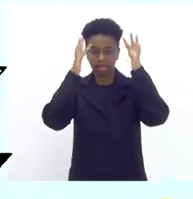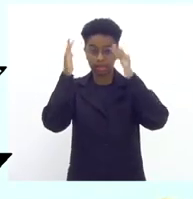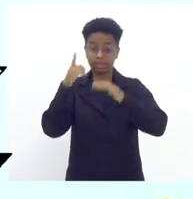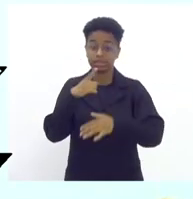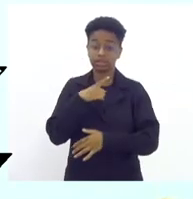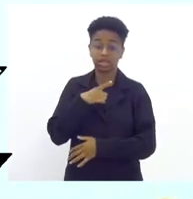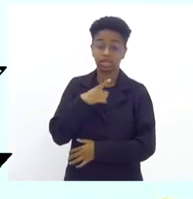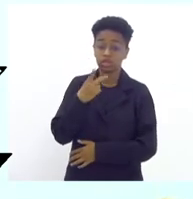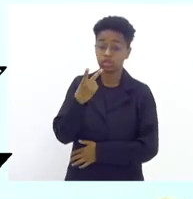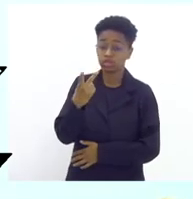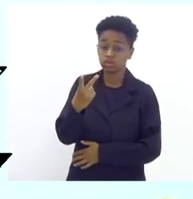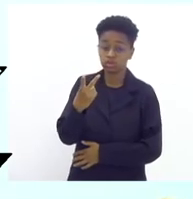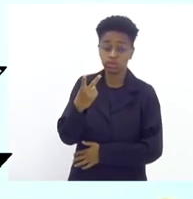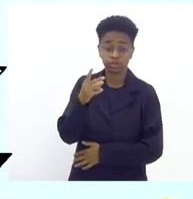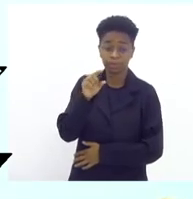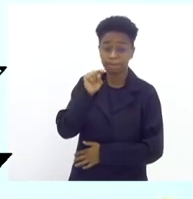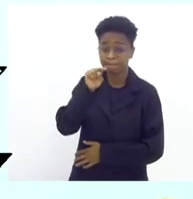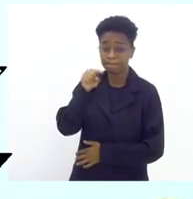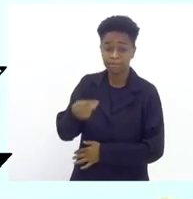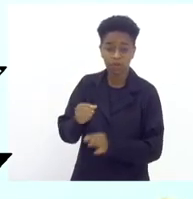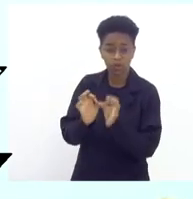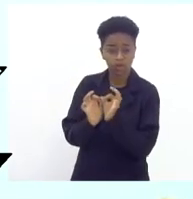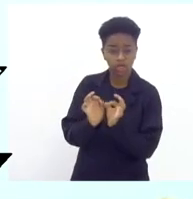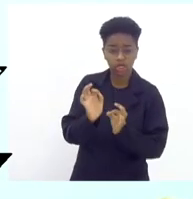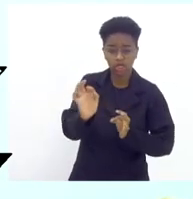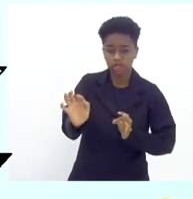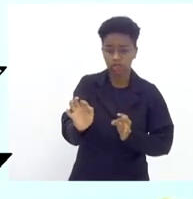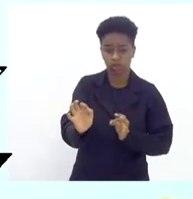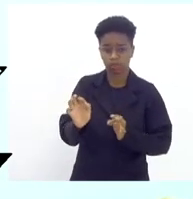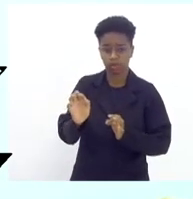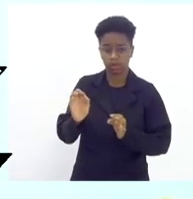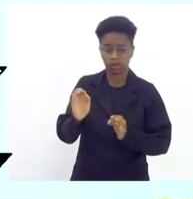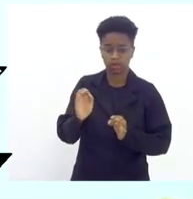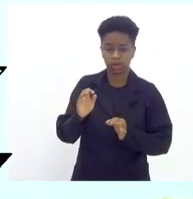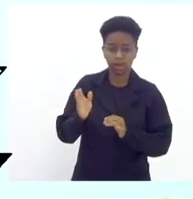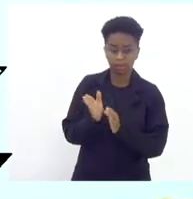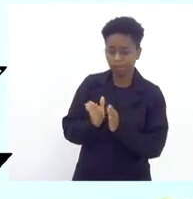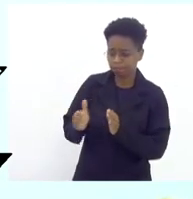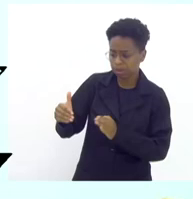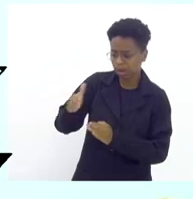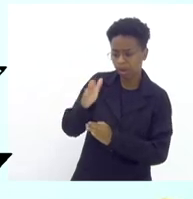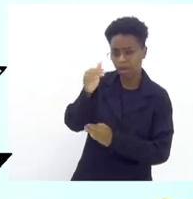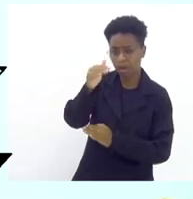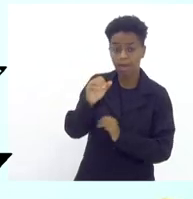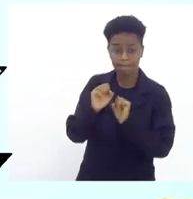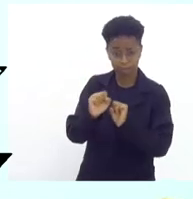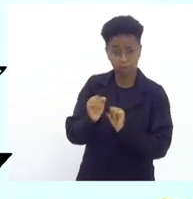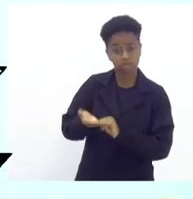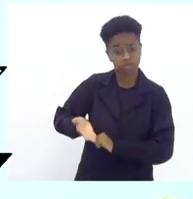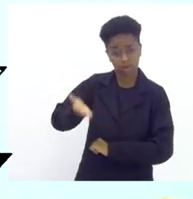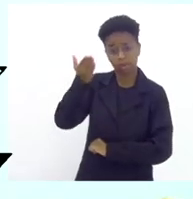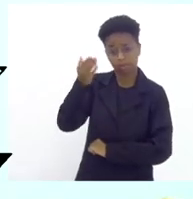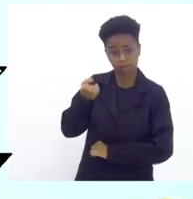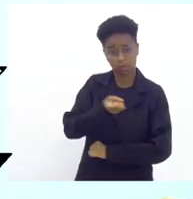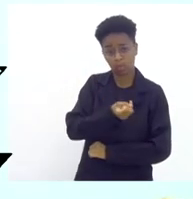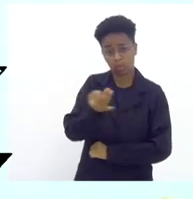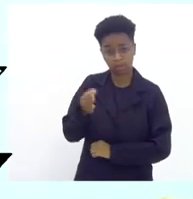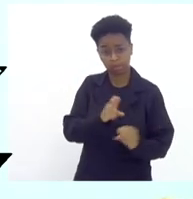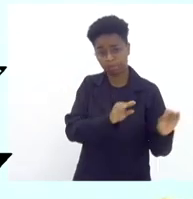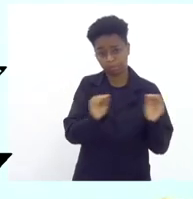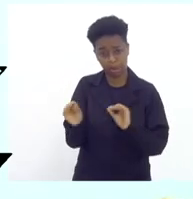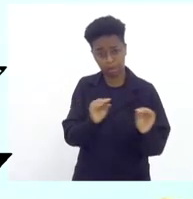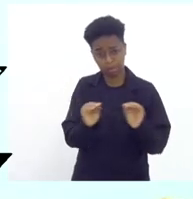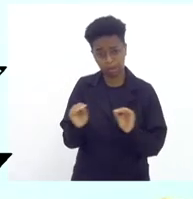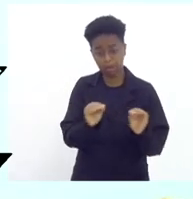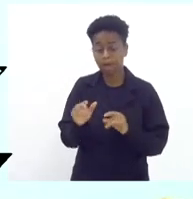dois mais de 2.000 km de fronteira e os dados de imigrantes podem aumentar muito nos próximos anos e é por isso que a gente tem que estar muito